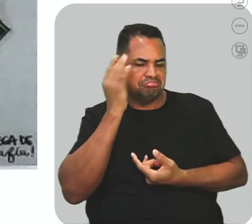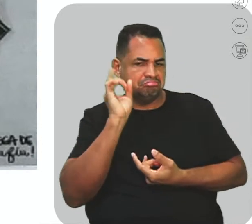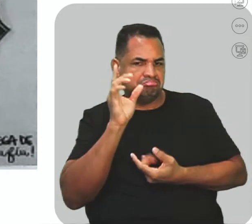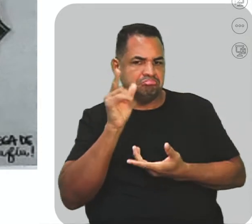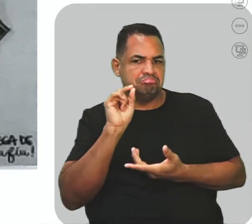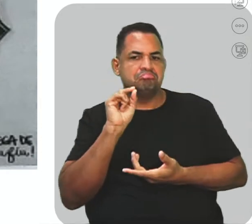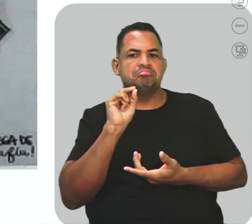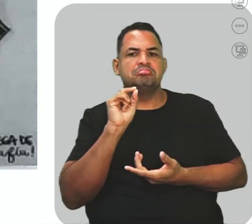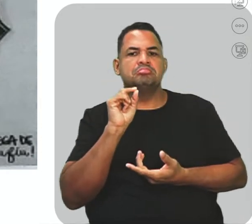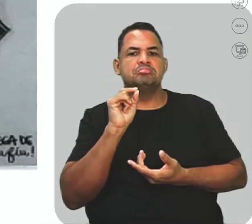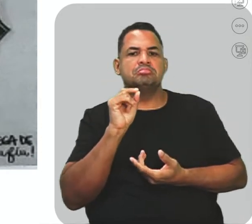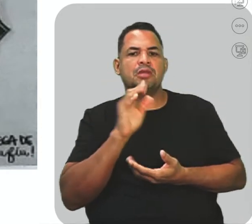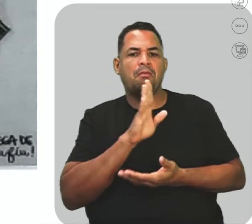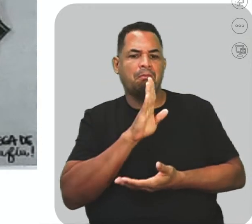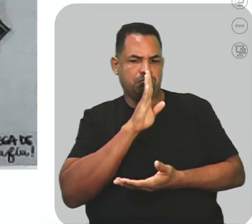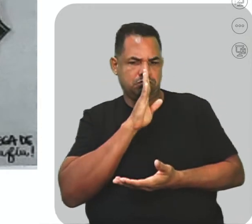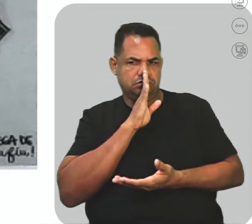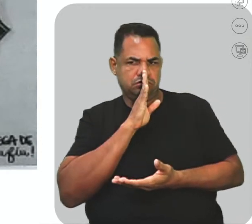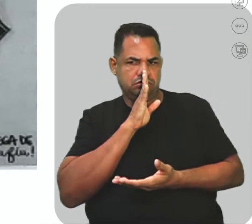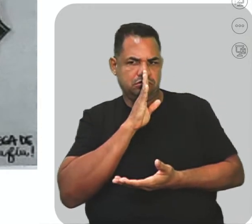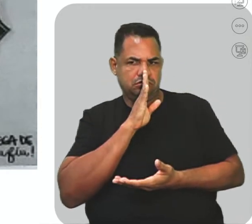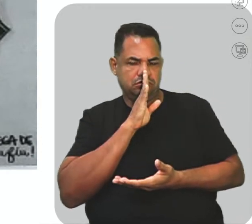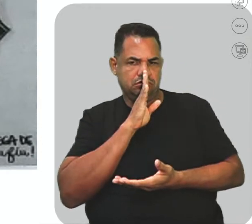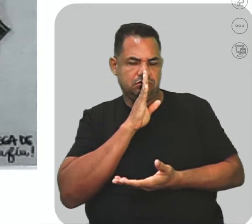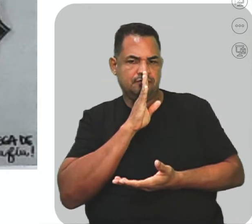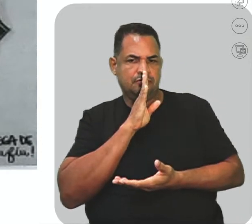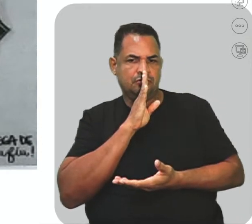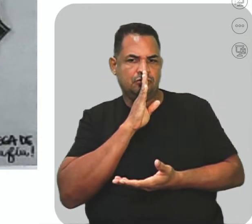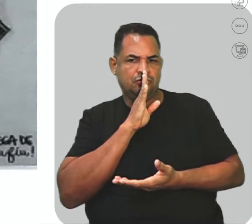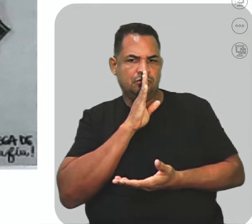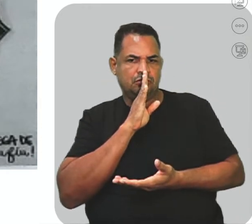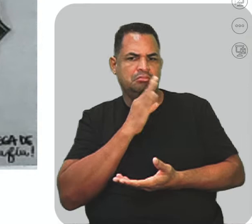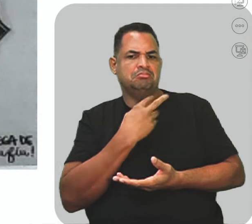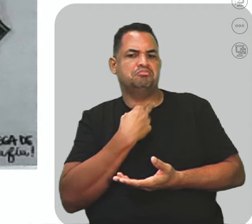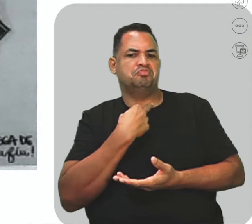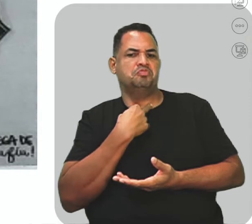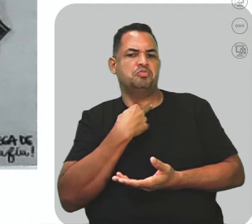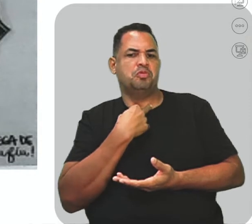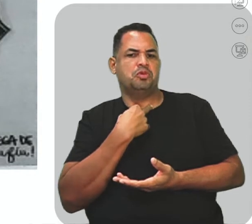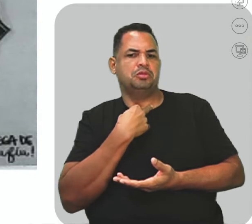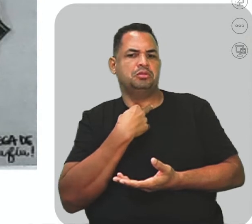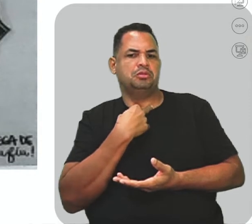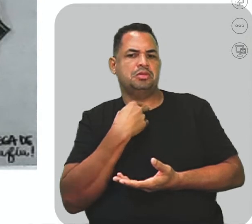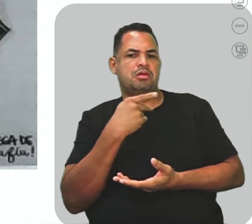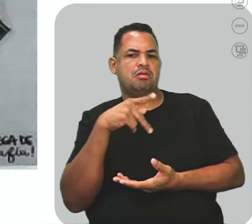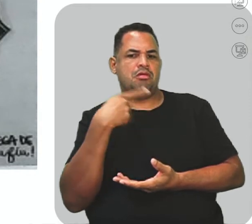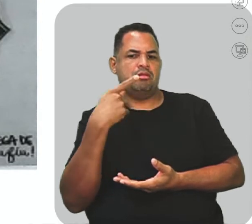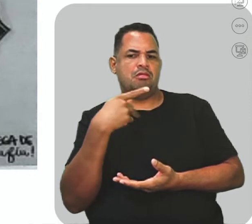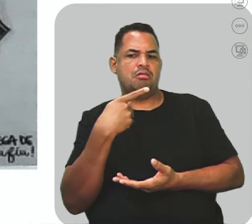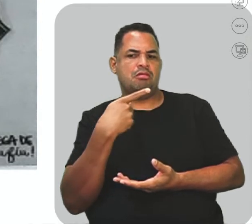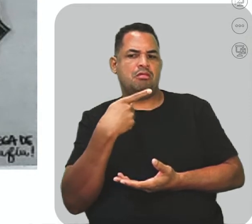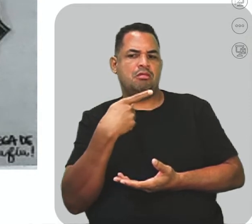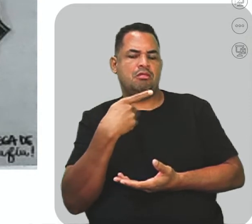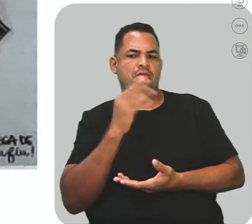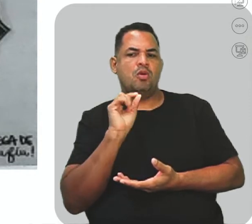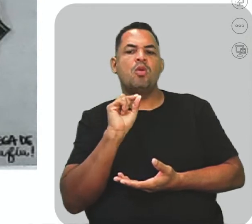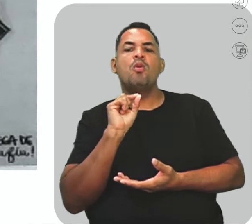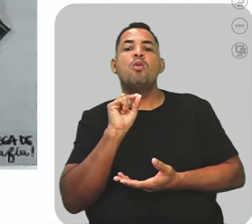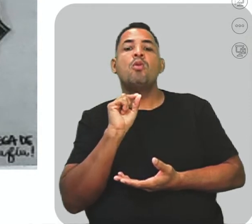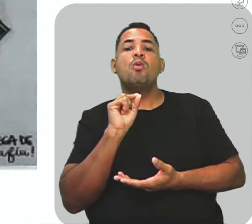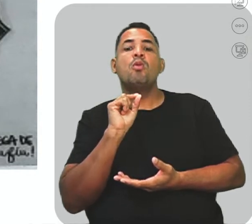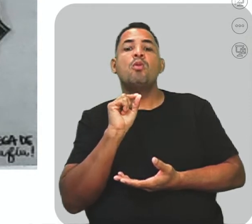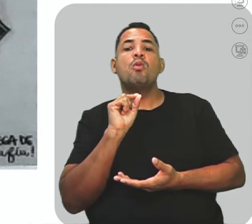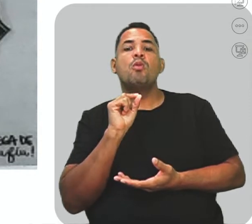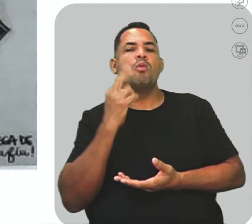isso quer dizer? Um silêncio? A mulher, ela não pode falar? Né? Qual é a